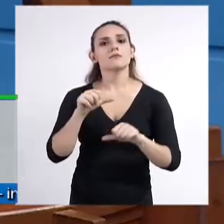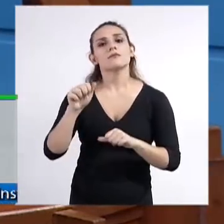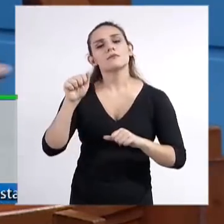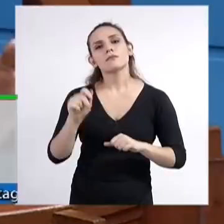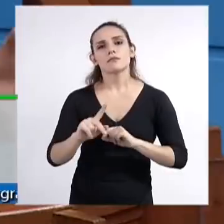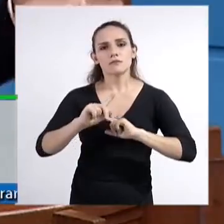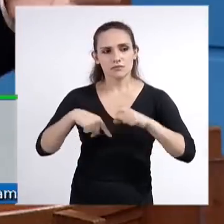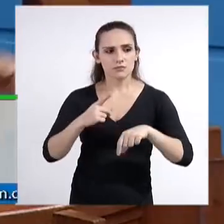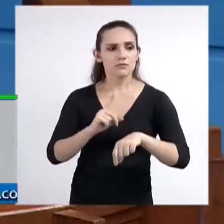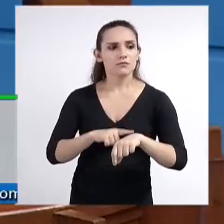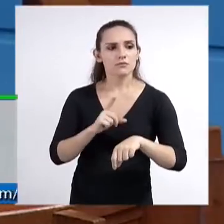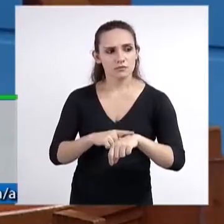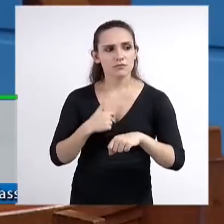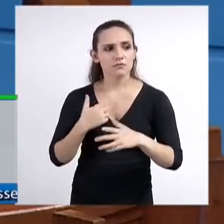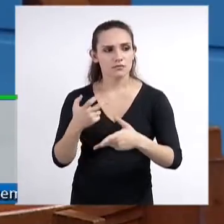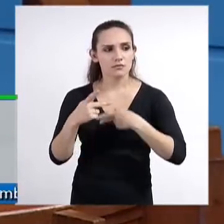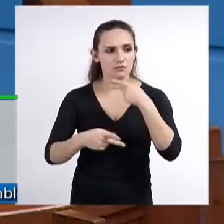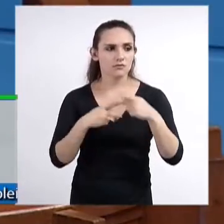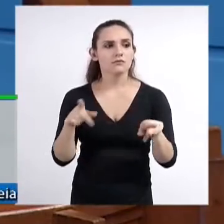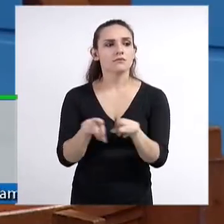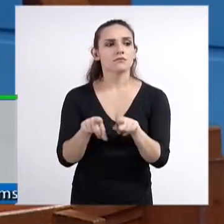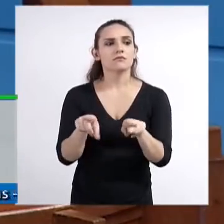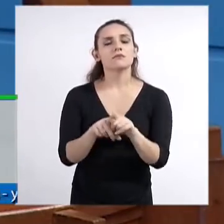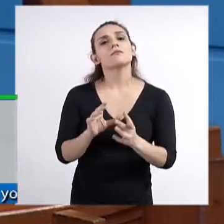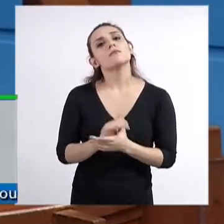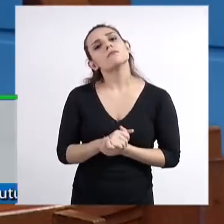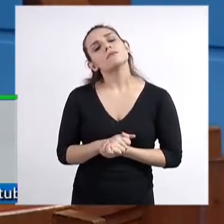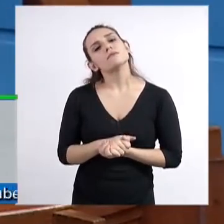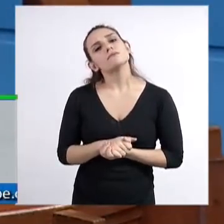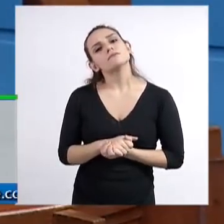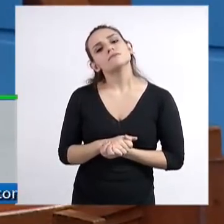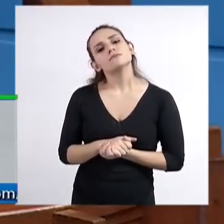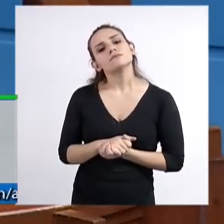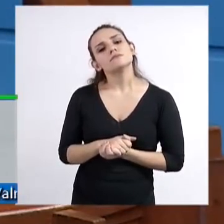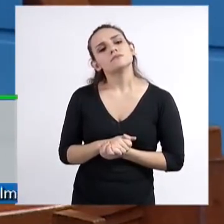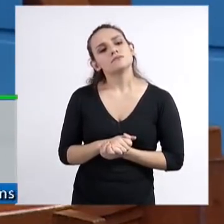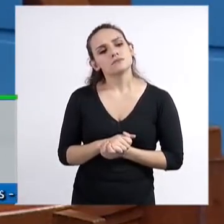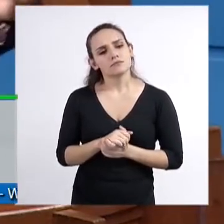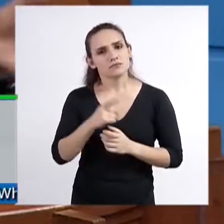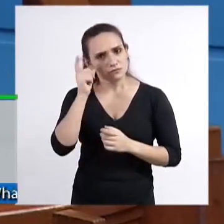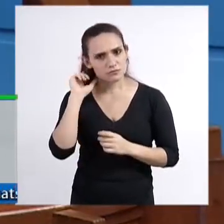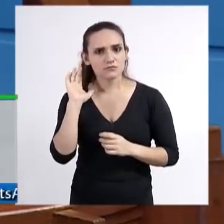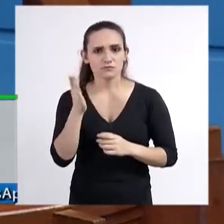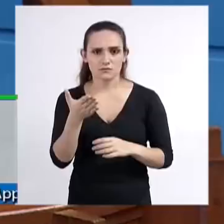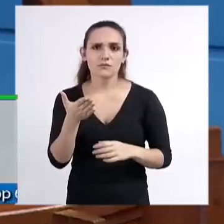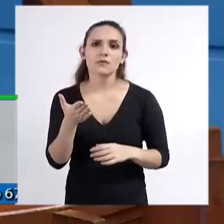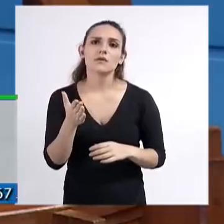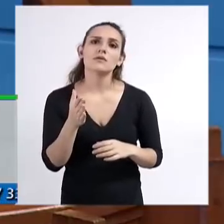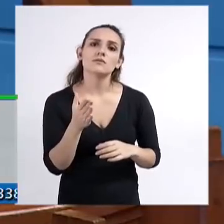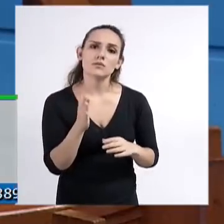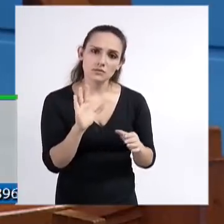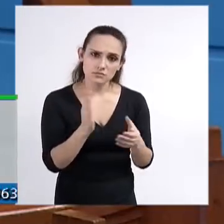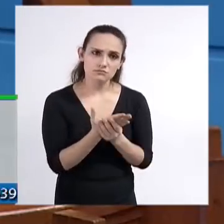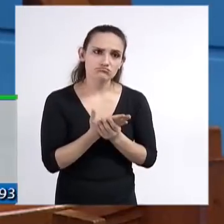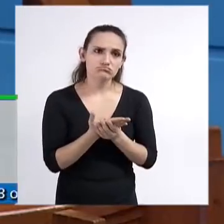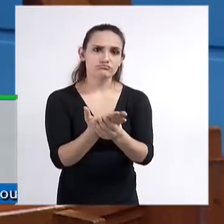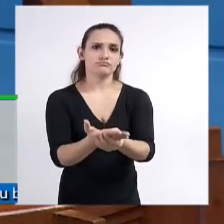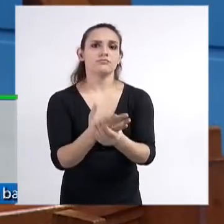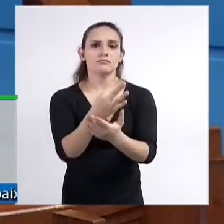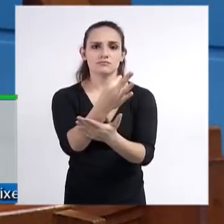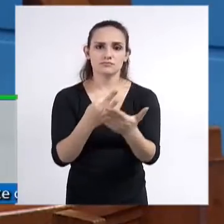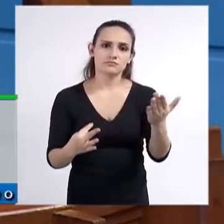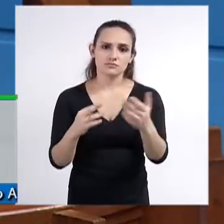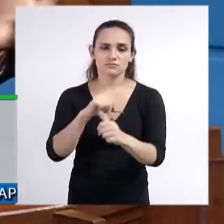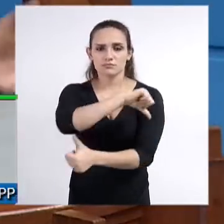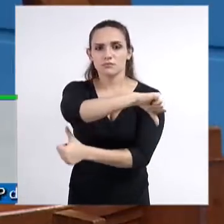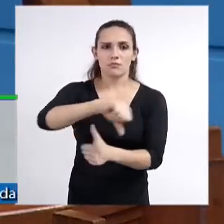pouco, nesse meu tempo aqui, sobre, por ter sido protocolizado ontem na Câmara Federal, o texto da reforma